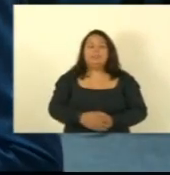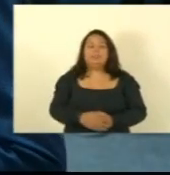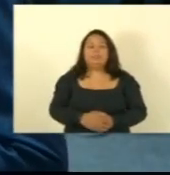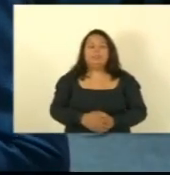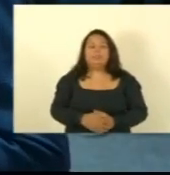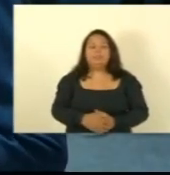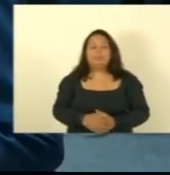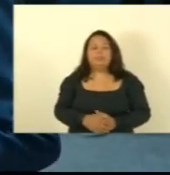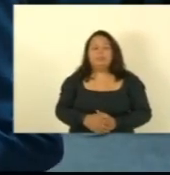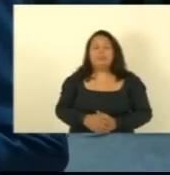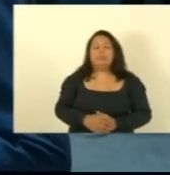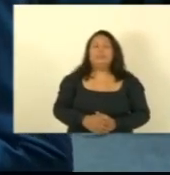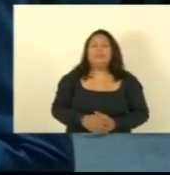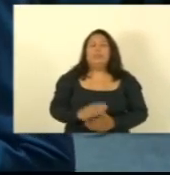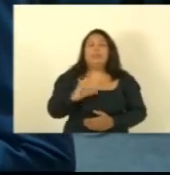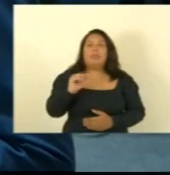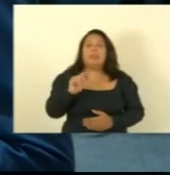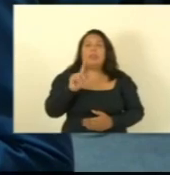Deputado Calegari.